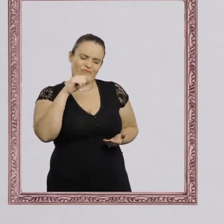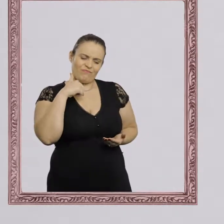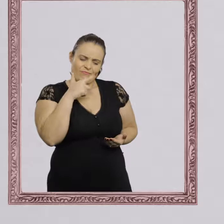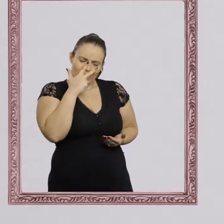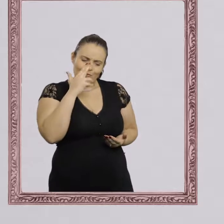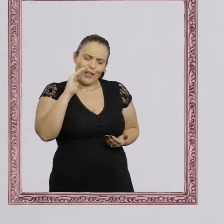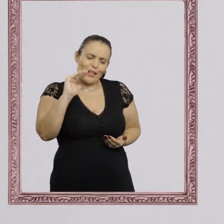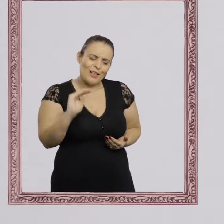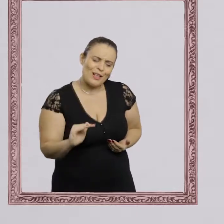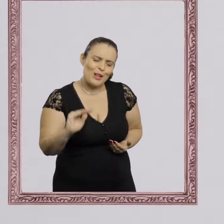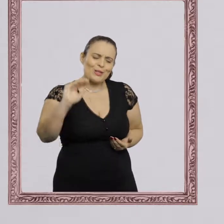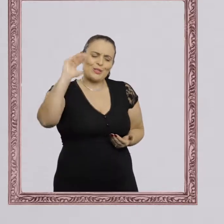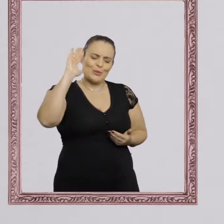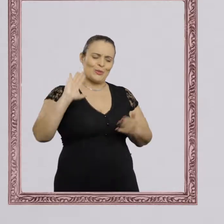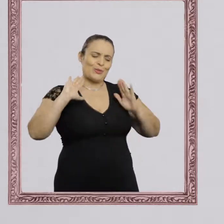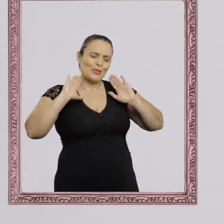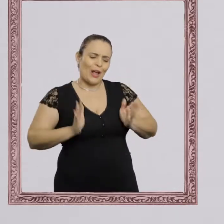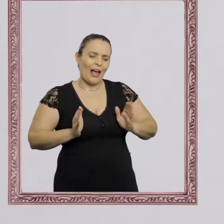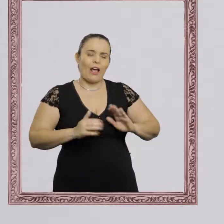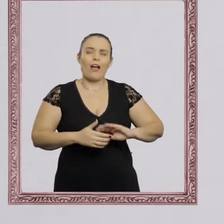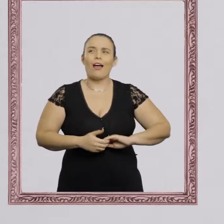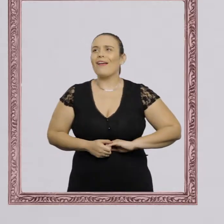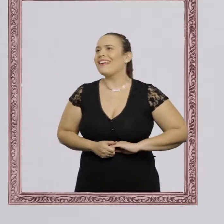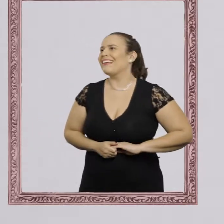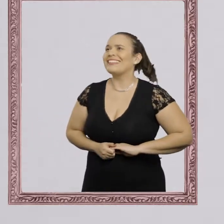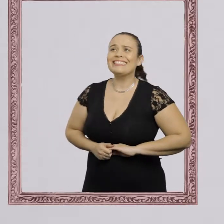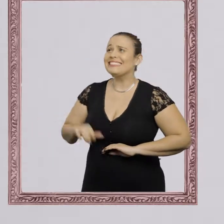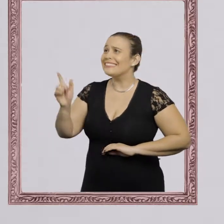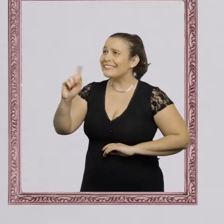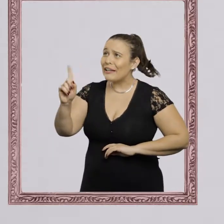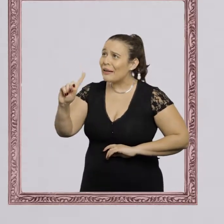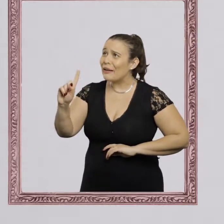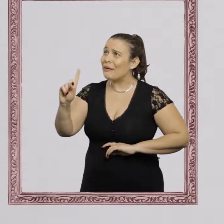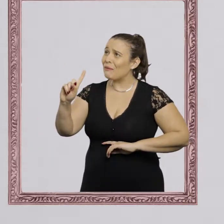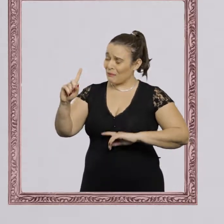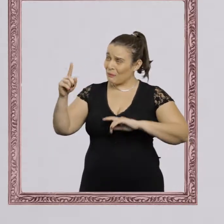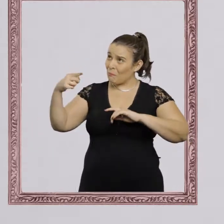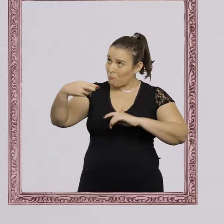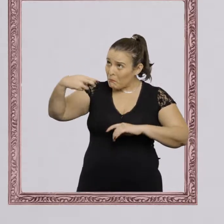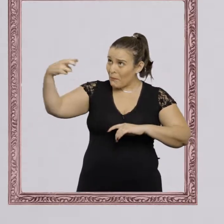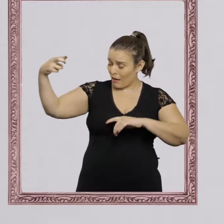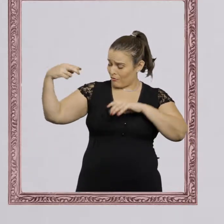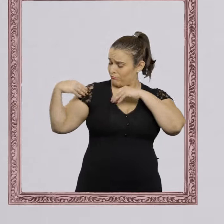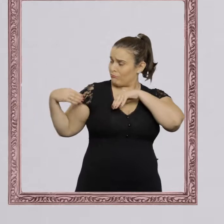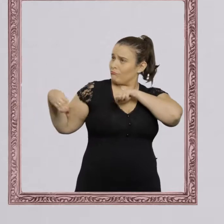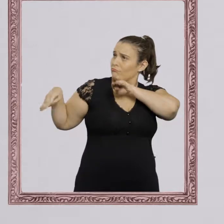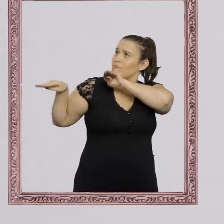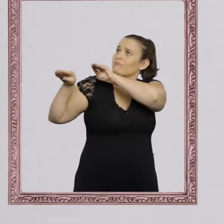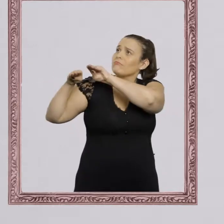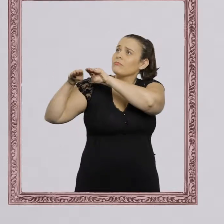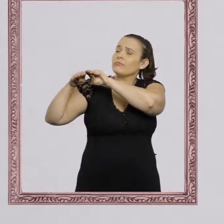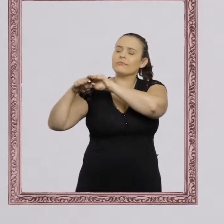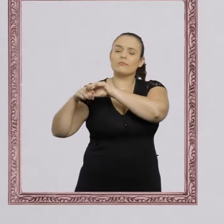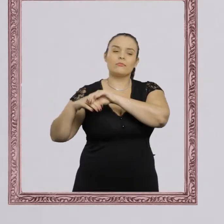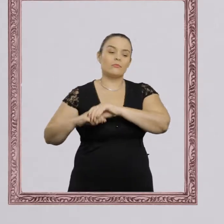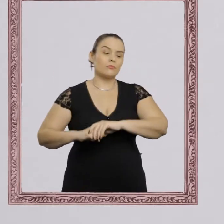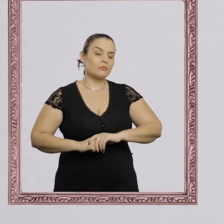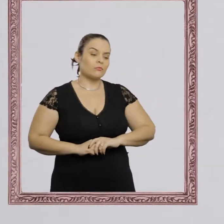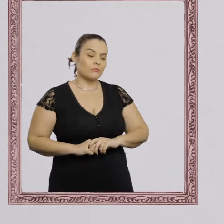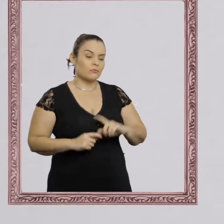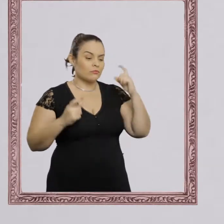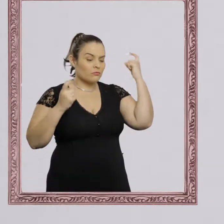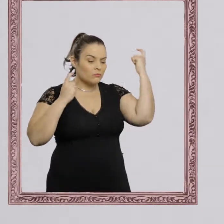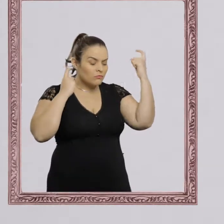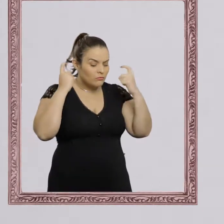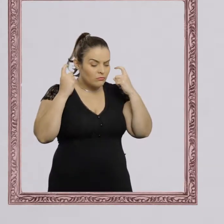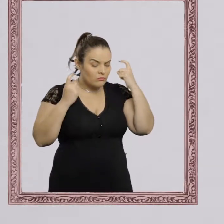que Peter Pan já devia estar grande. Wendy respondeu que Peter Pan era do mesmo tamanho que ela. A